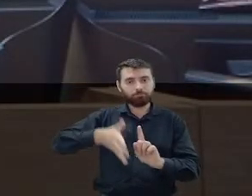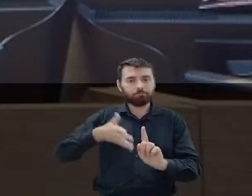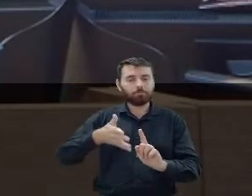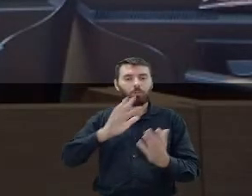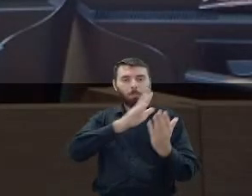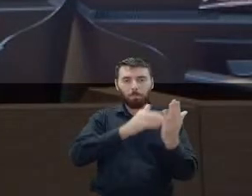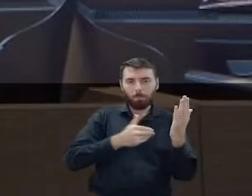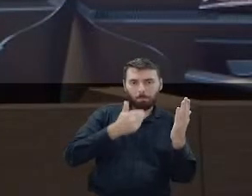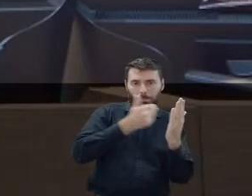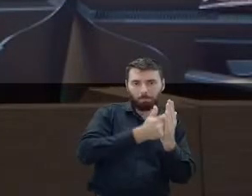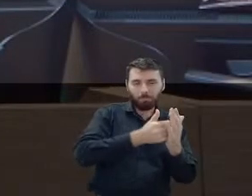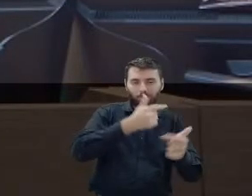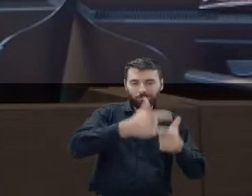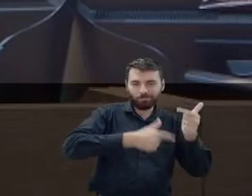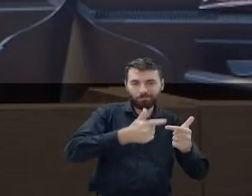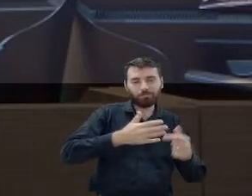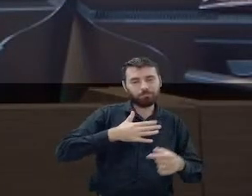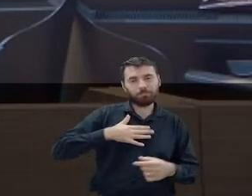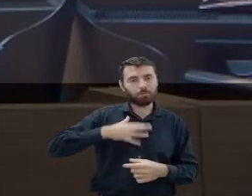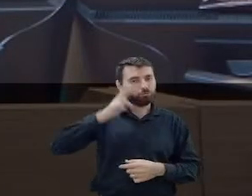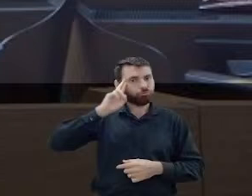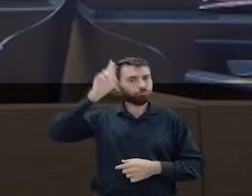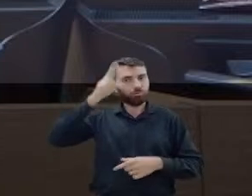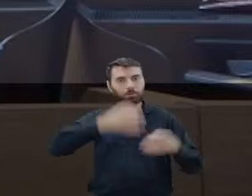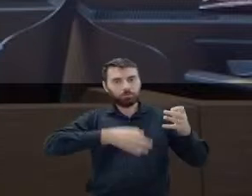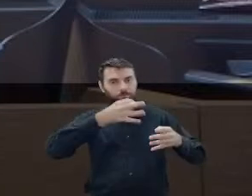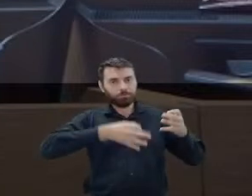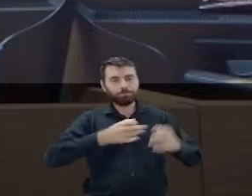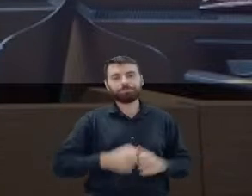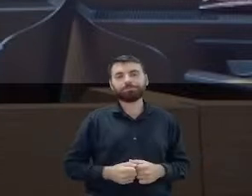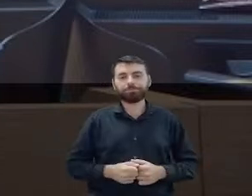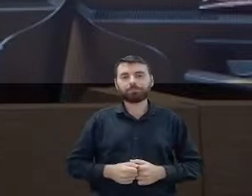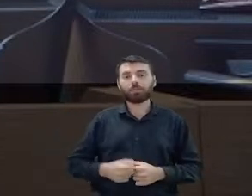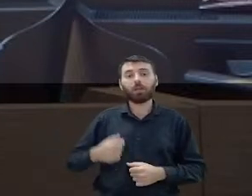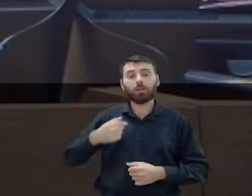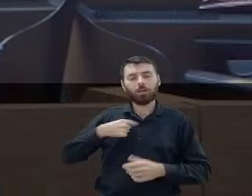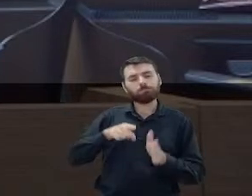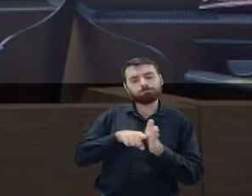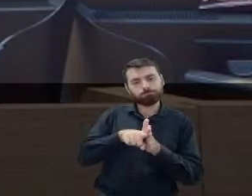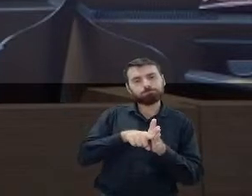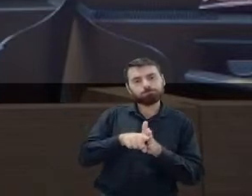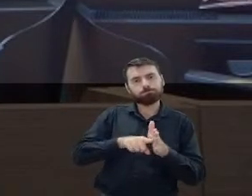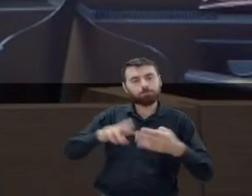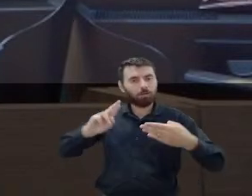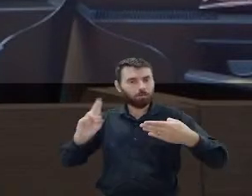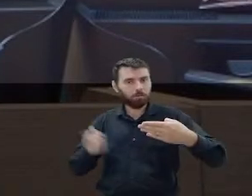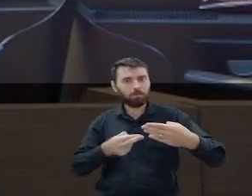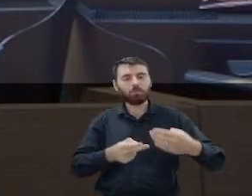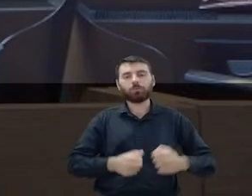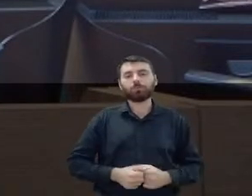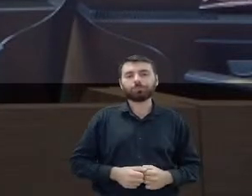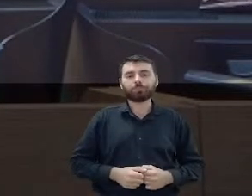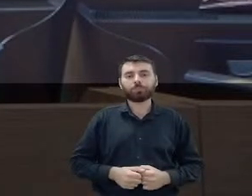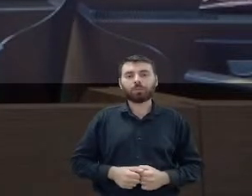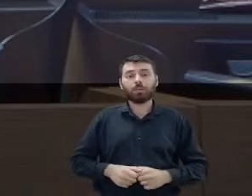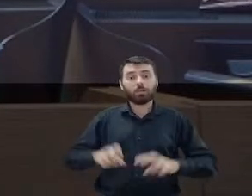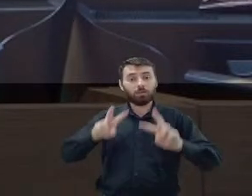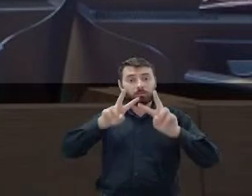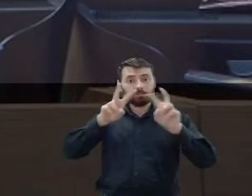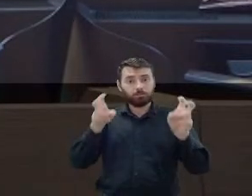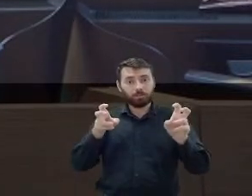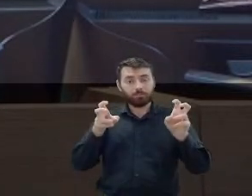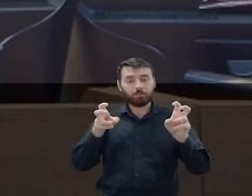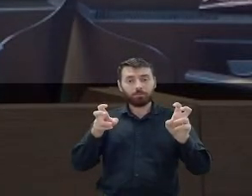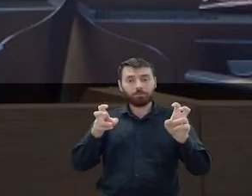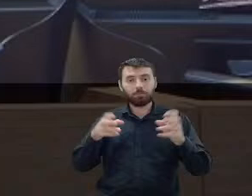relatoria. Aqui, senhor presidente, eu estou conhecendo do recurso ordinário das contrarrazões. No mérito, o tópico objeto